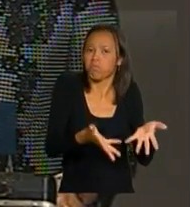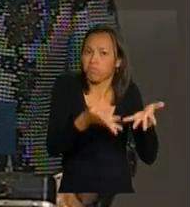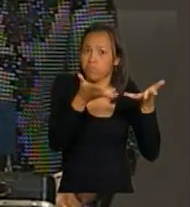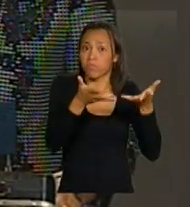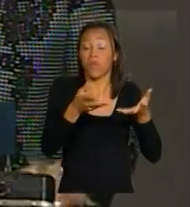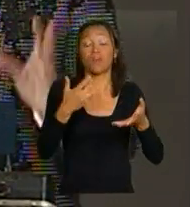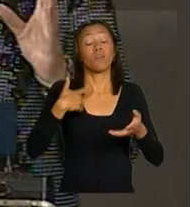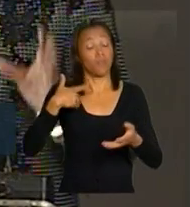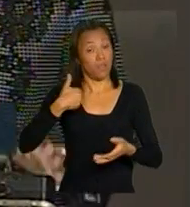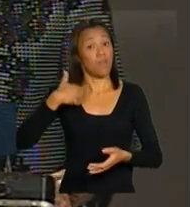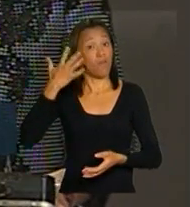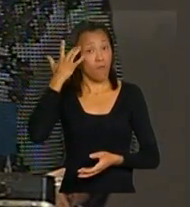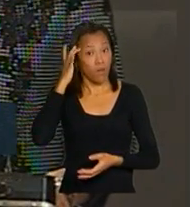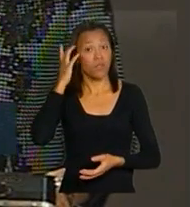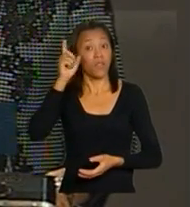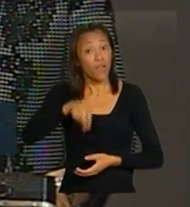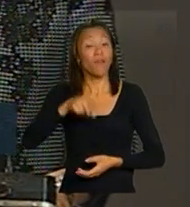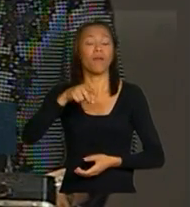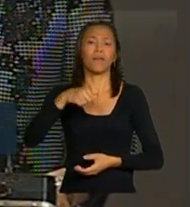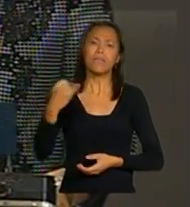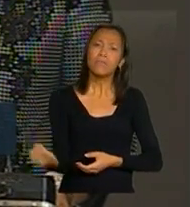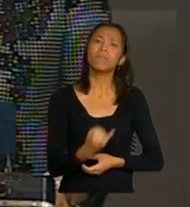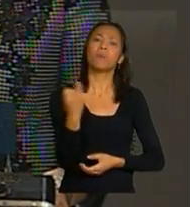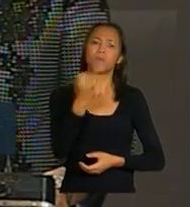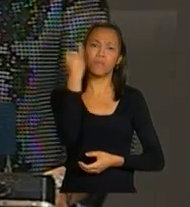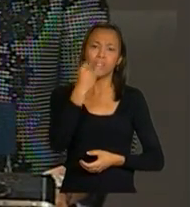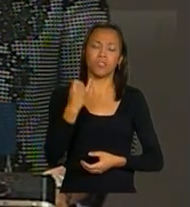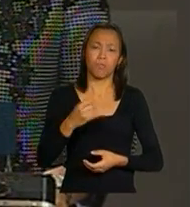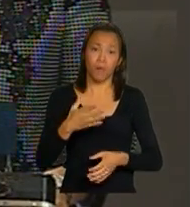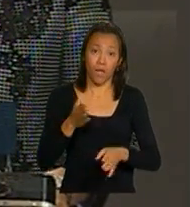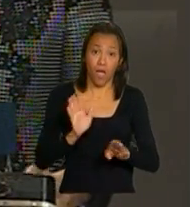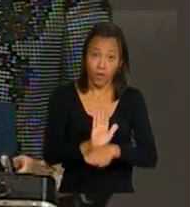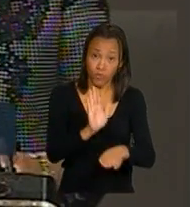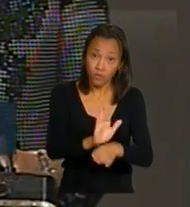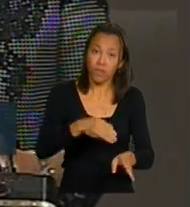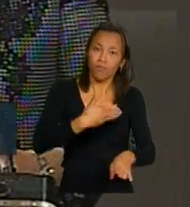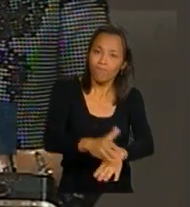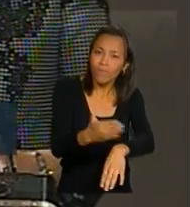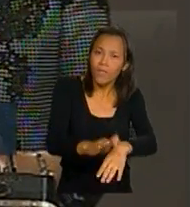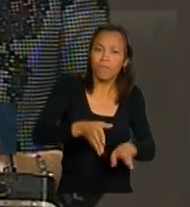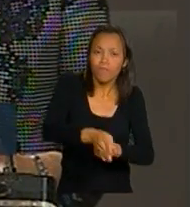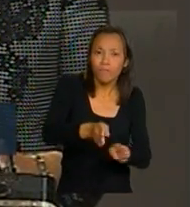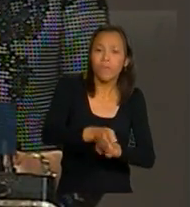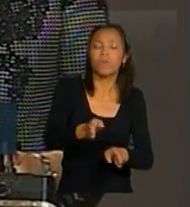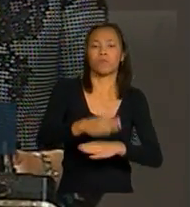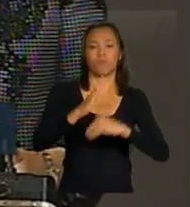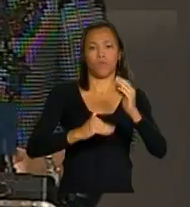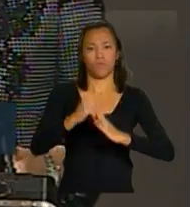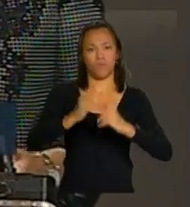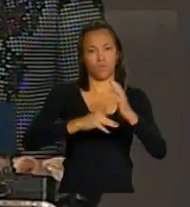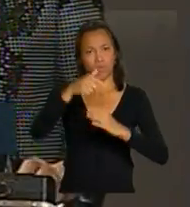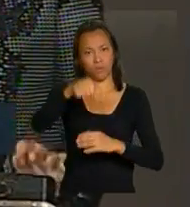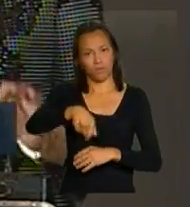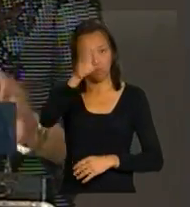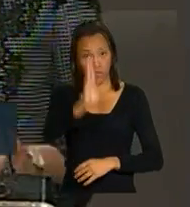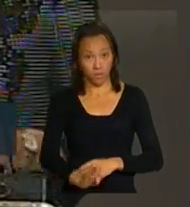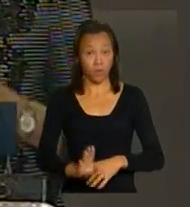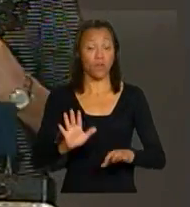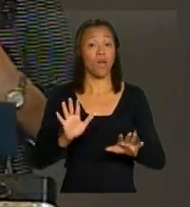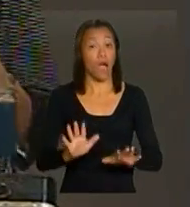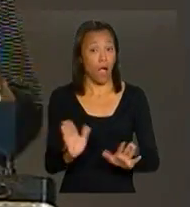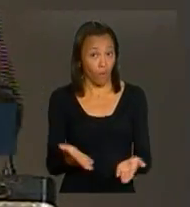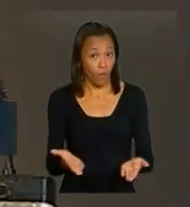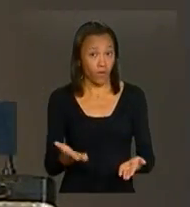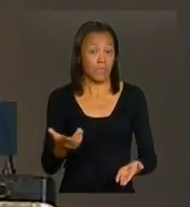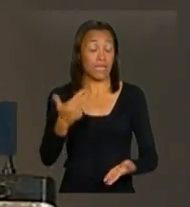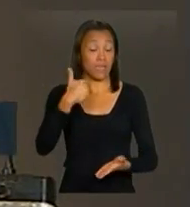um momento importante na capacitação profissional no Brasil. Agora, uma coisa